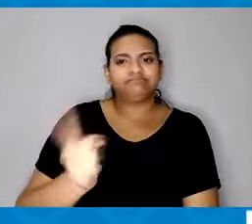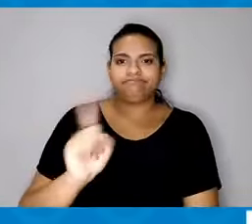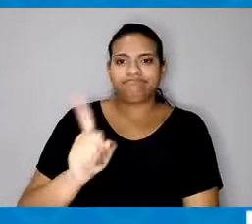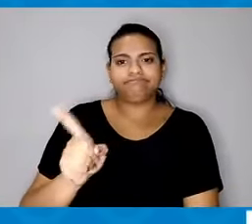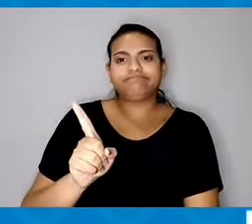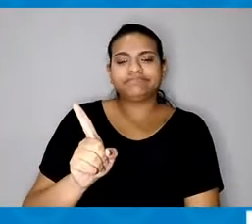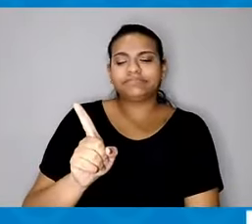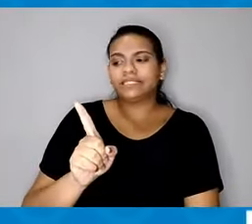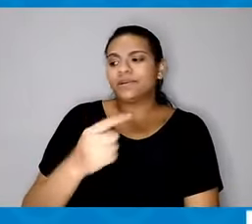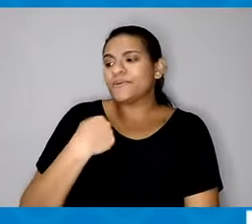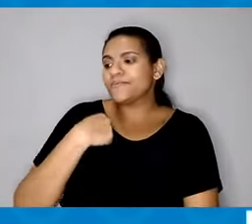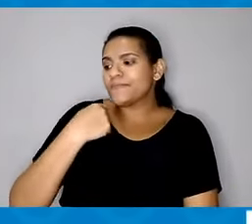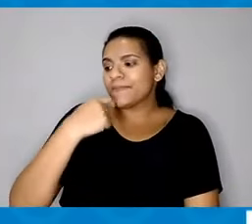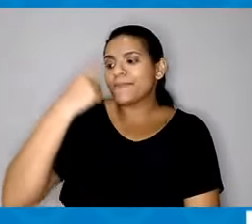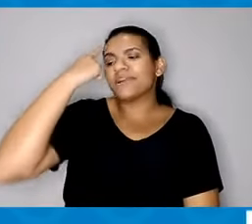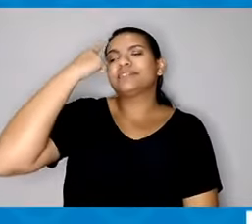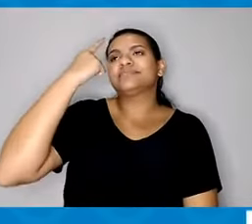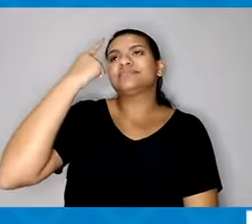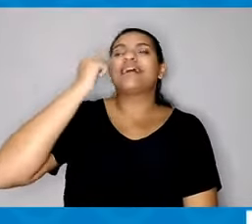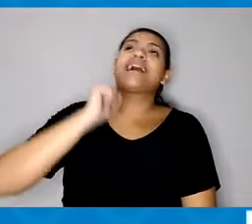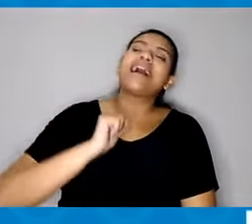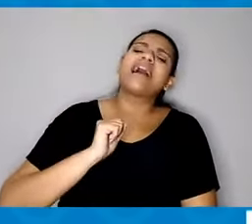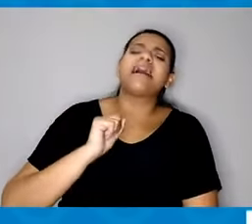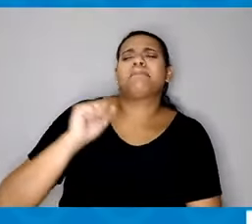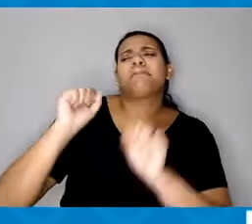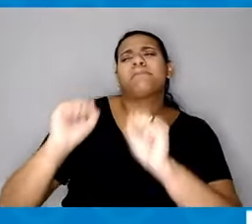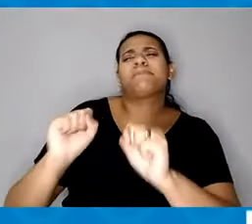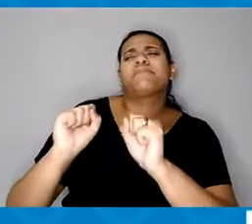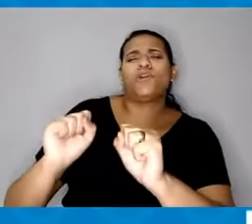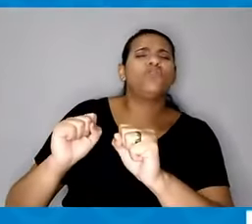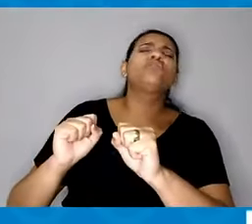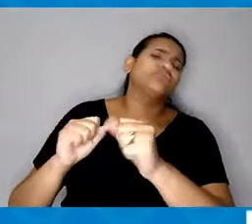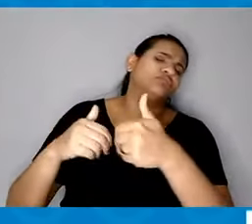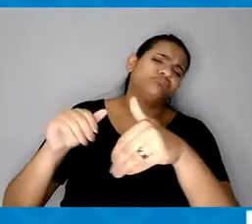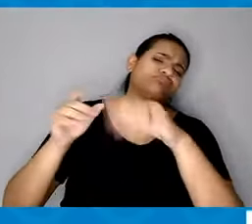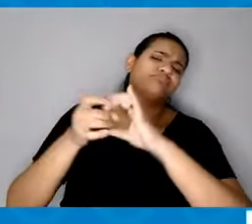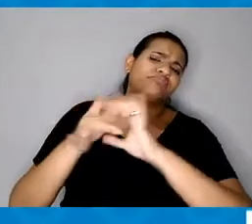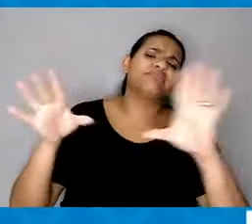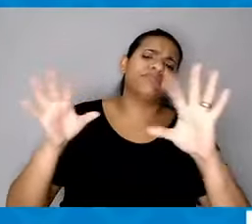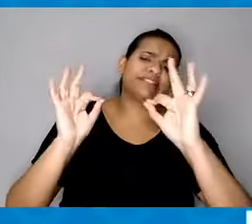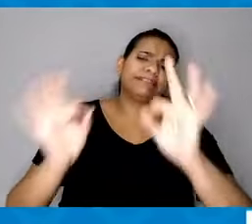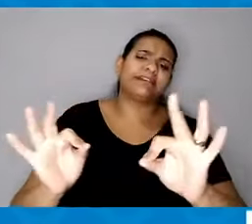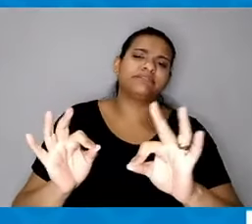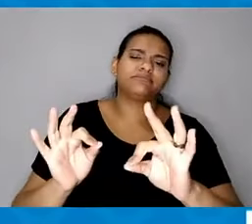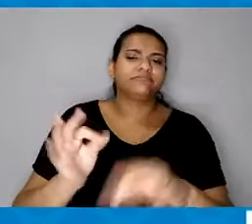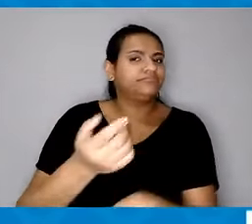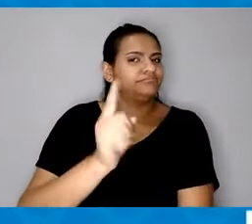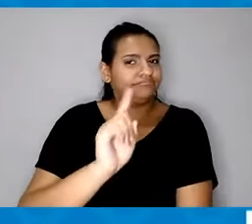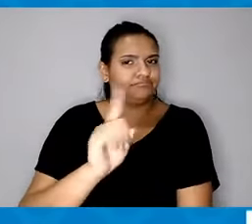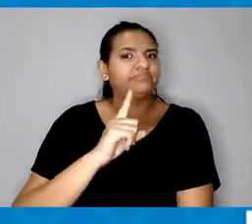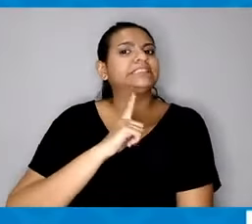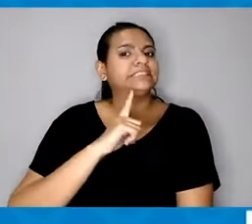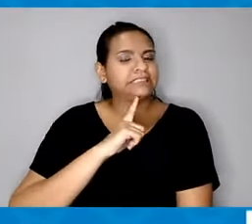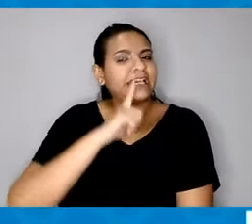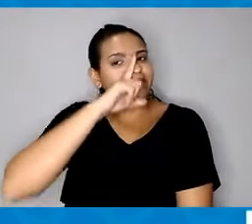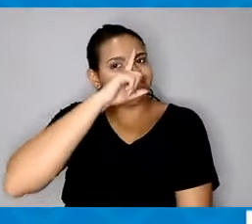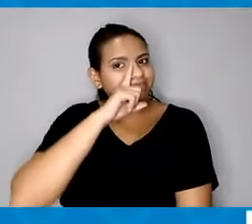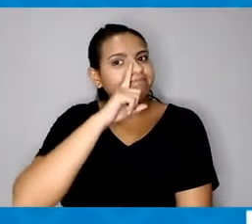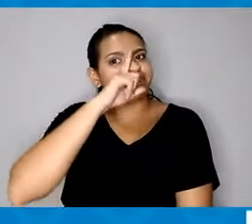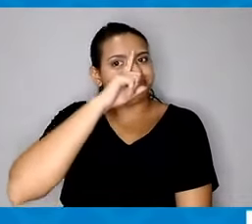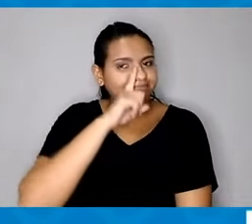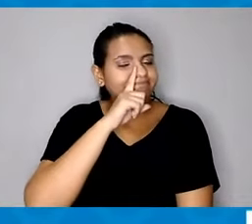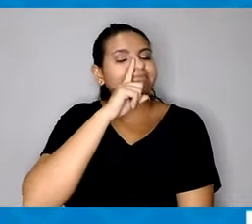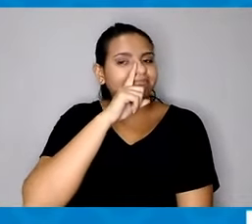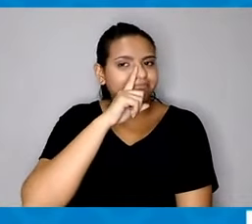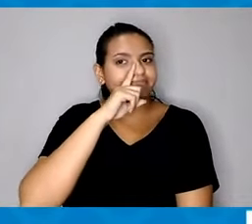dizer, ah, façam porque vai dar tudo certo. Não, é um risco. Então, aqui exige, então,